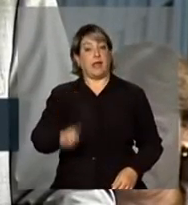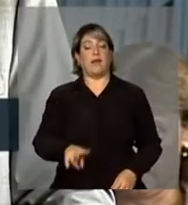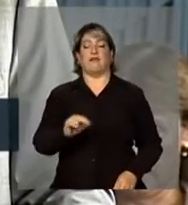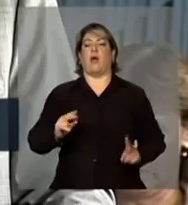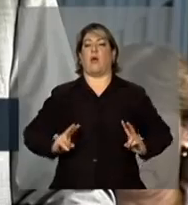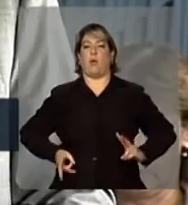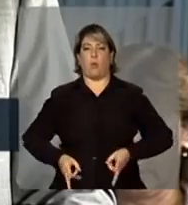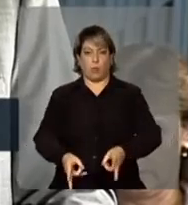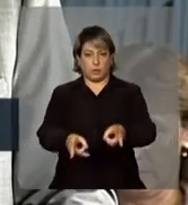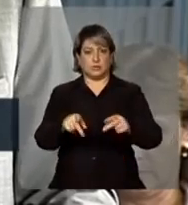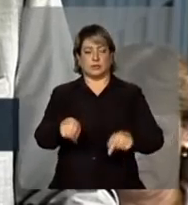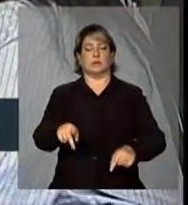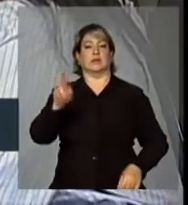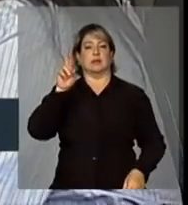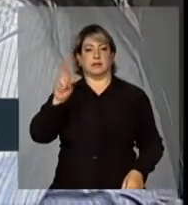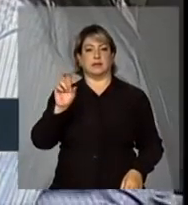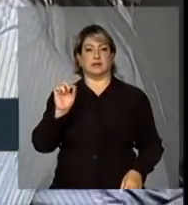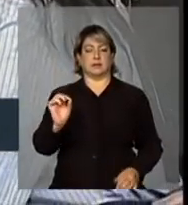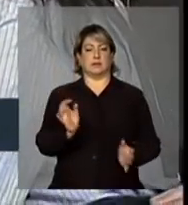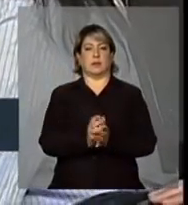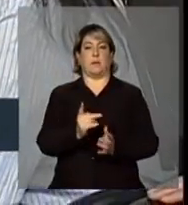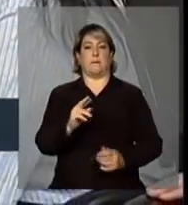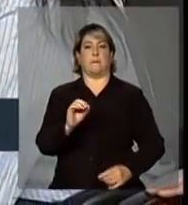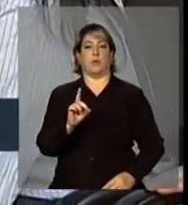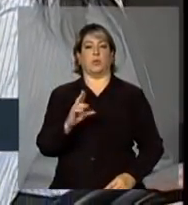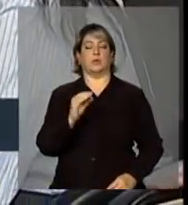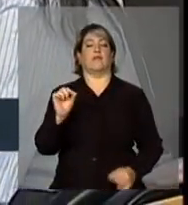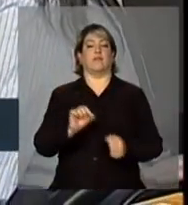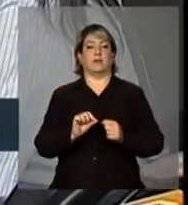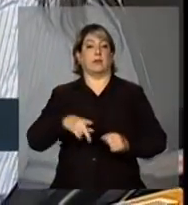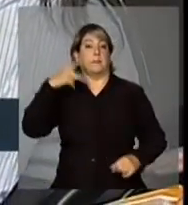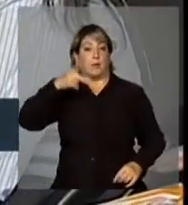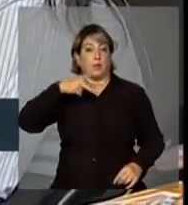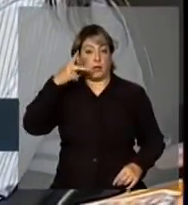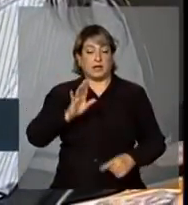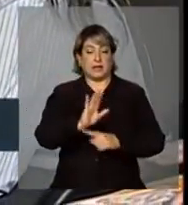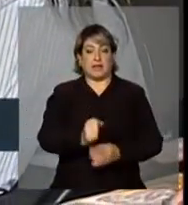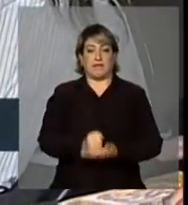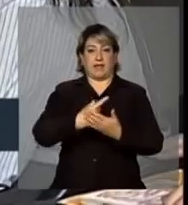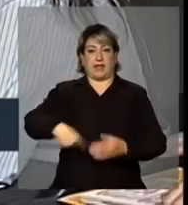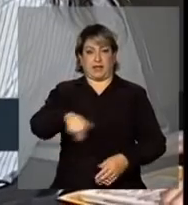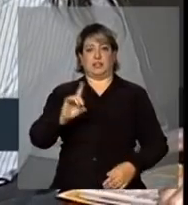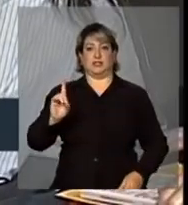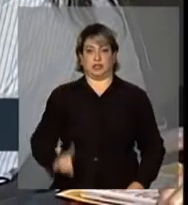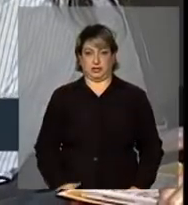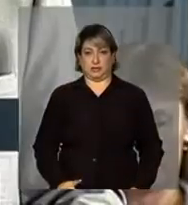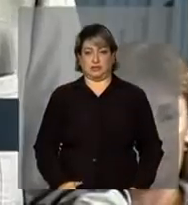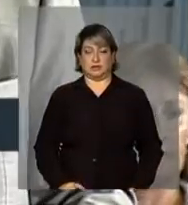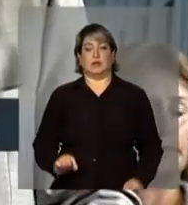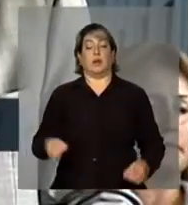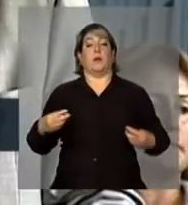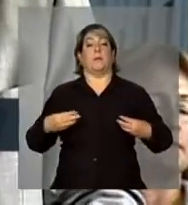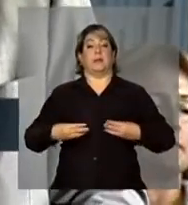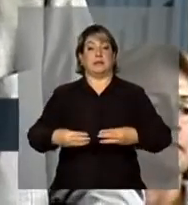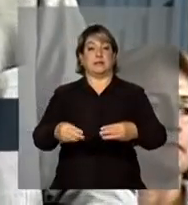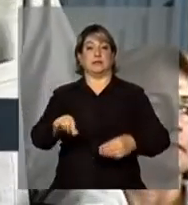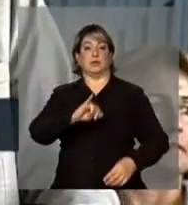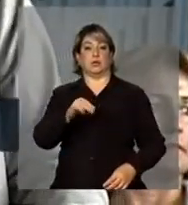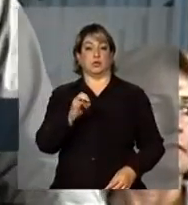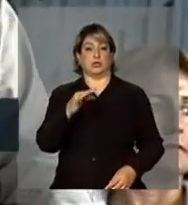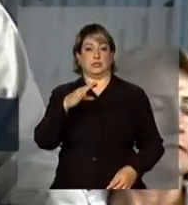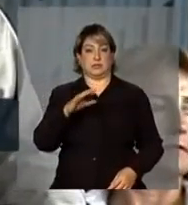sendo responsável pela produção das políticas de defesa desses direitos. Que o Ministério da Justiça tenha a missão maior